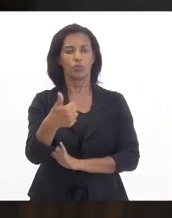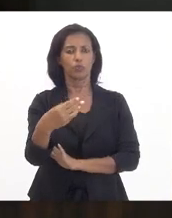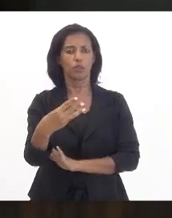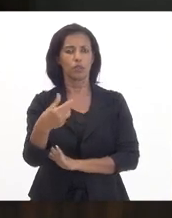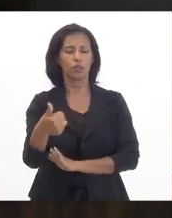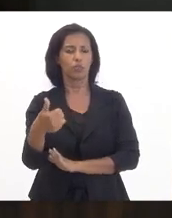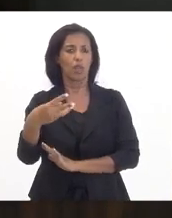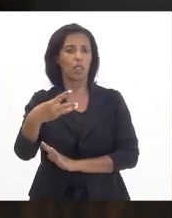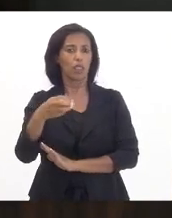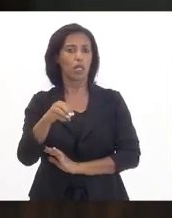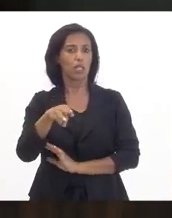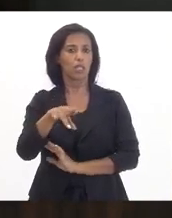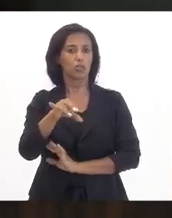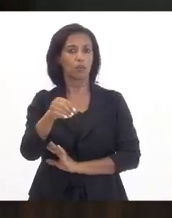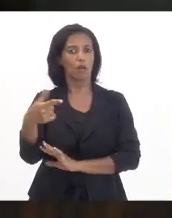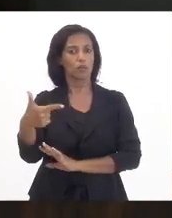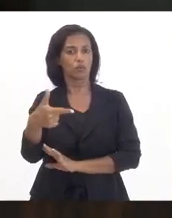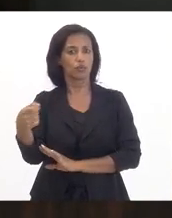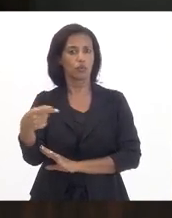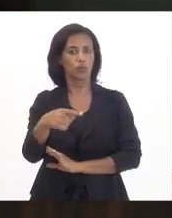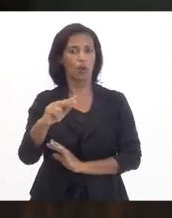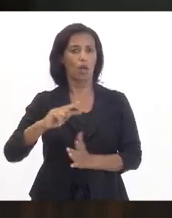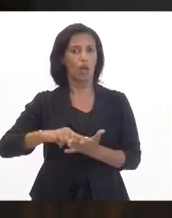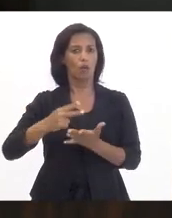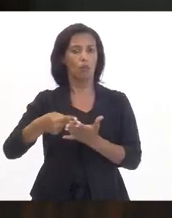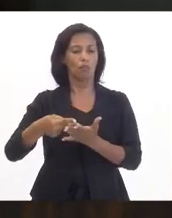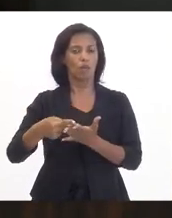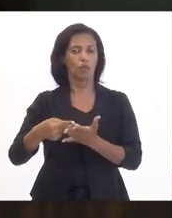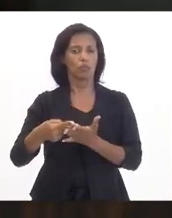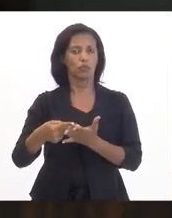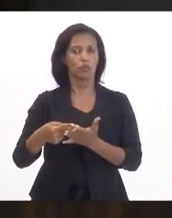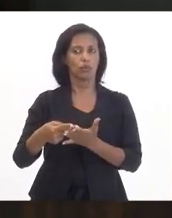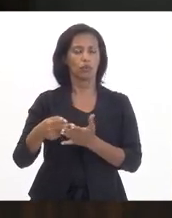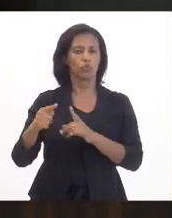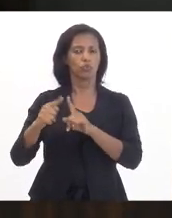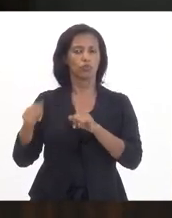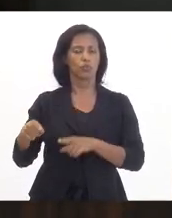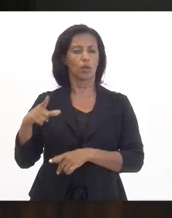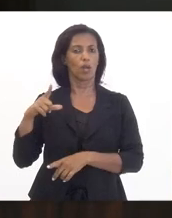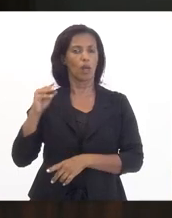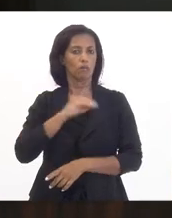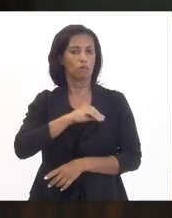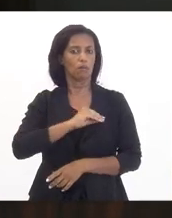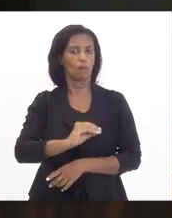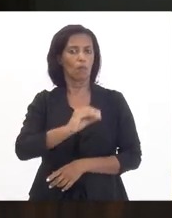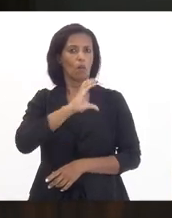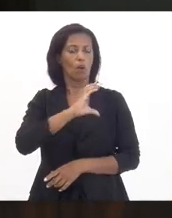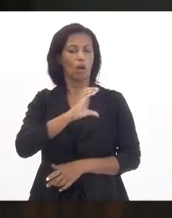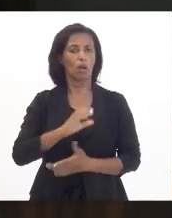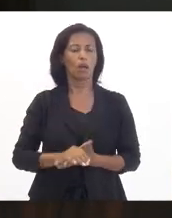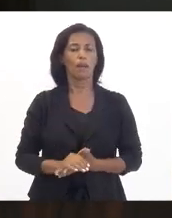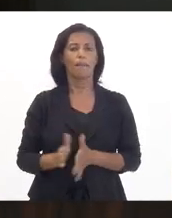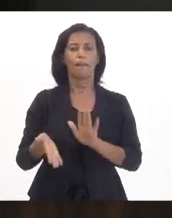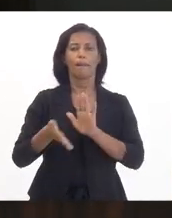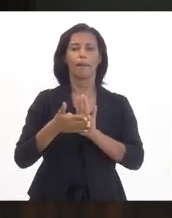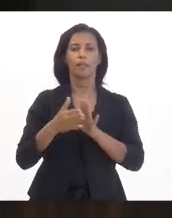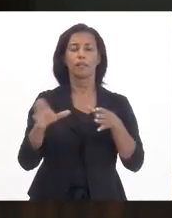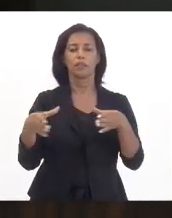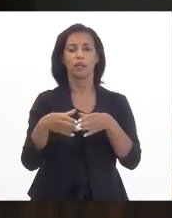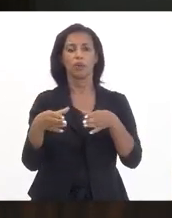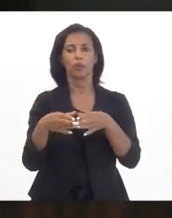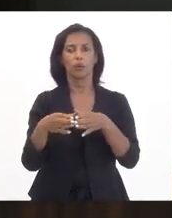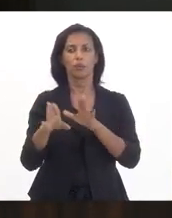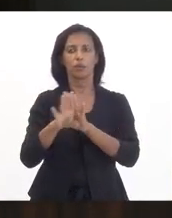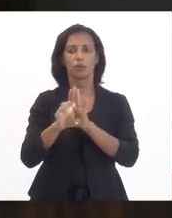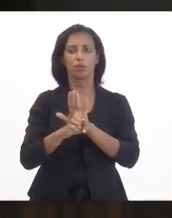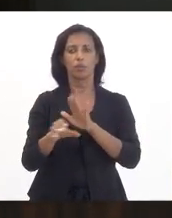30 de março de 21, no que tange o aumento da margem consignável dos servidores públicos estaduais no âmbito do Rio de Janeiro. Pedido de parecer da comissão de